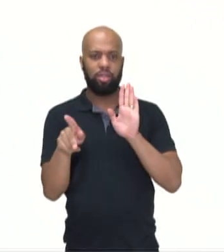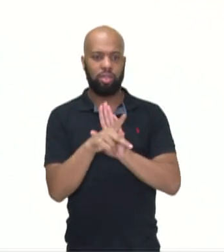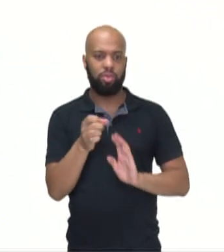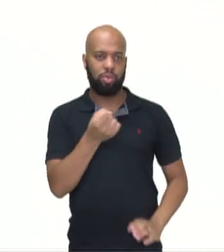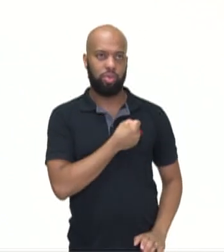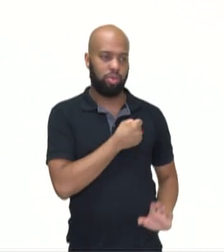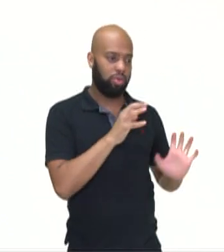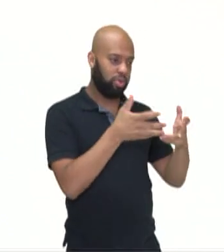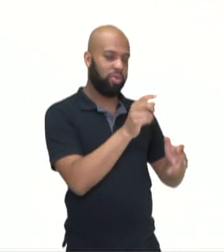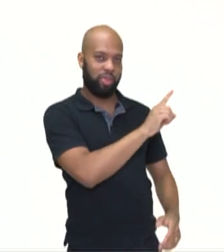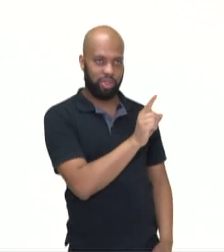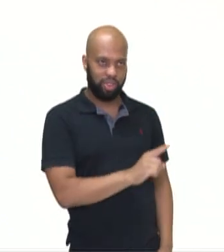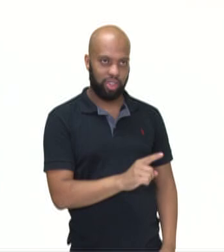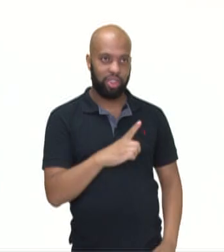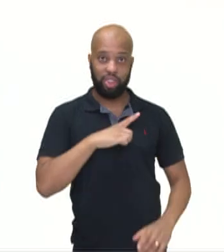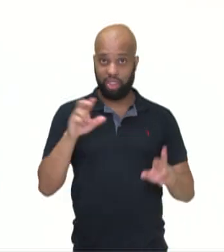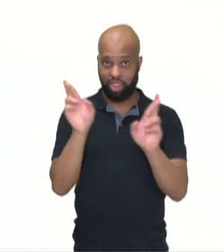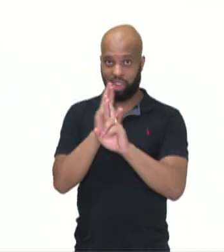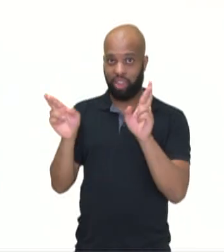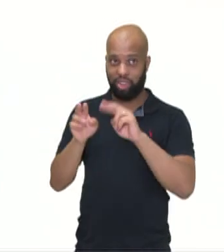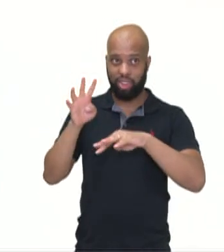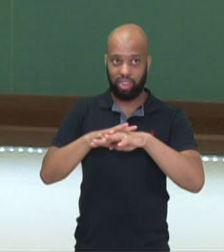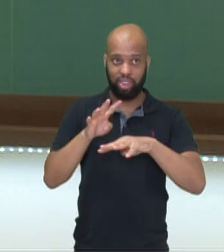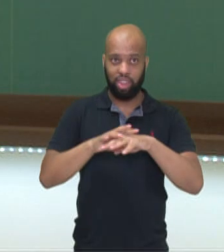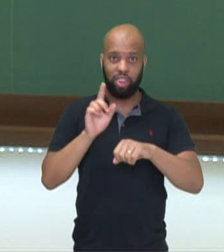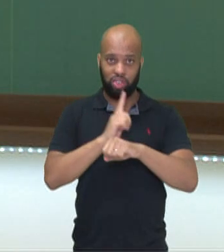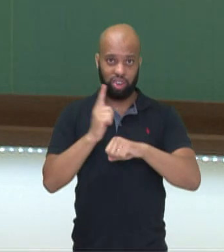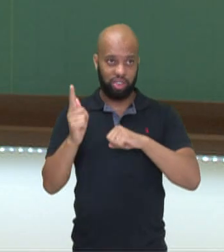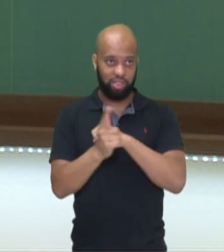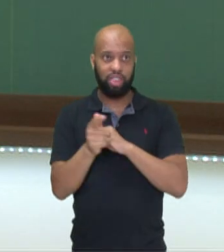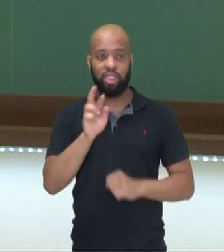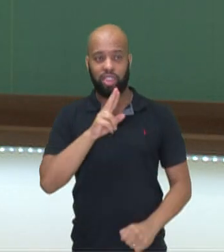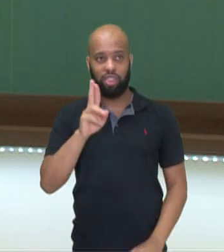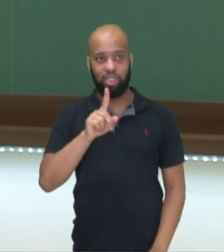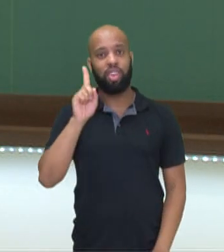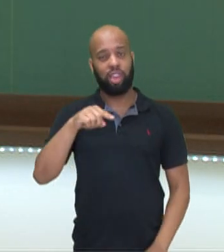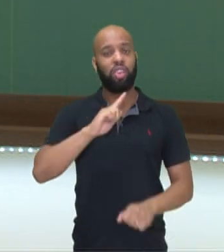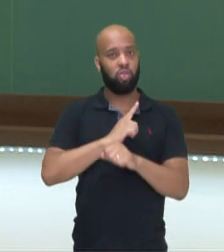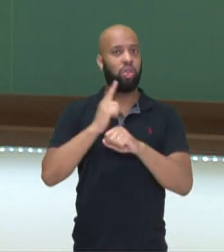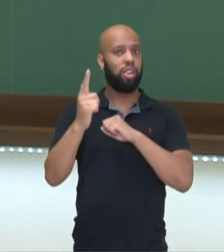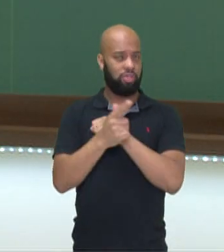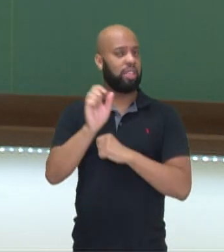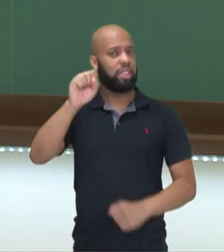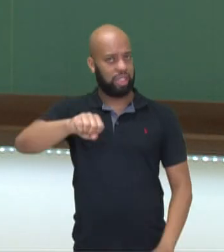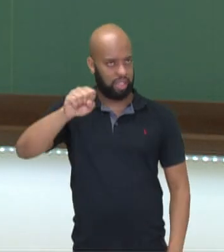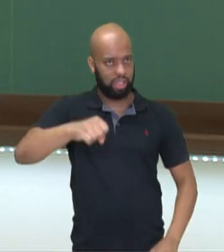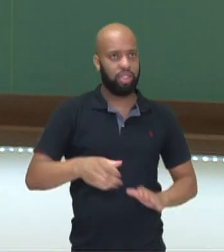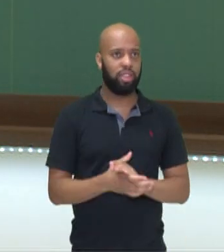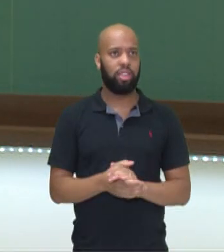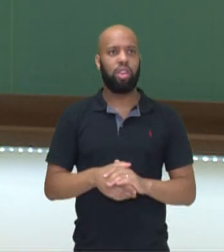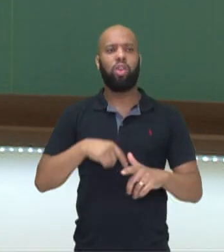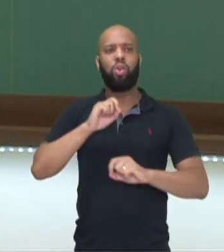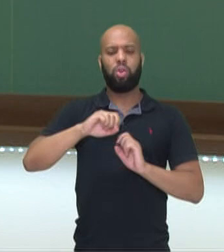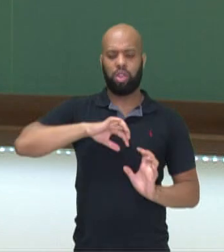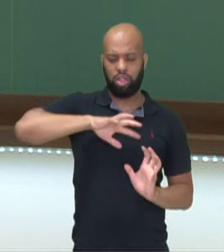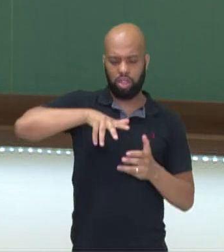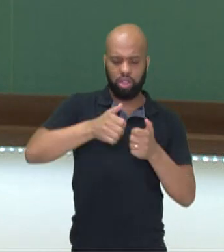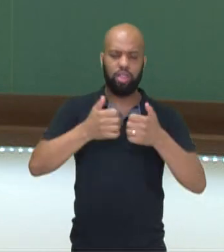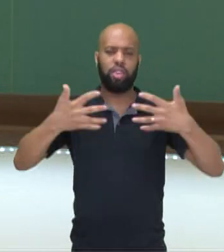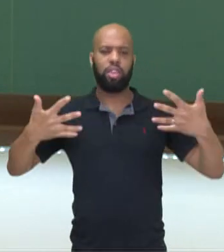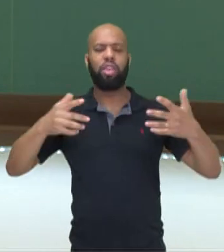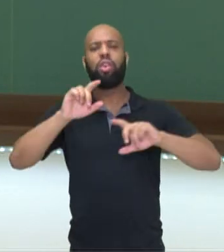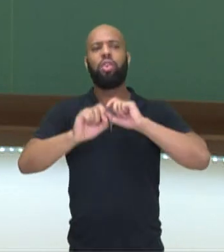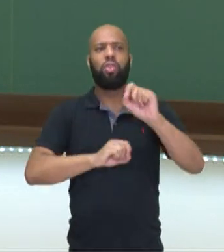tem a ver com matemática? Isso não é geografia? Isso é geografia, não é? Então, o que é esse